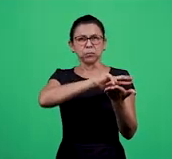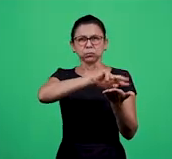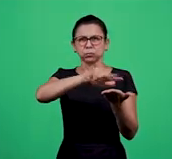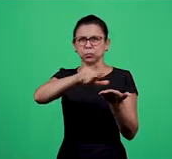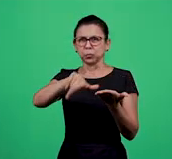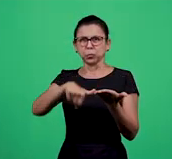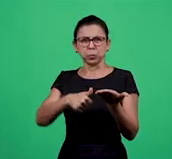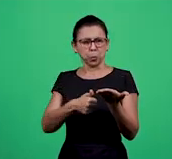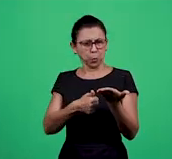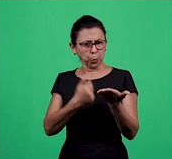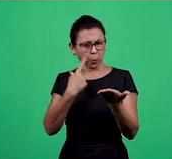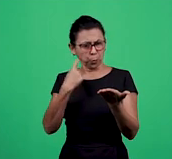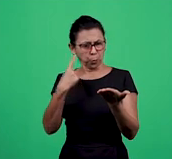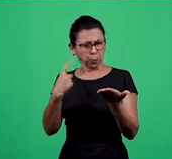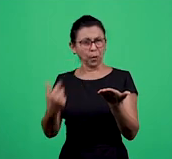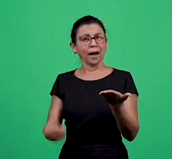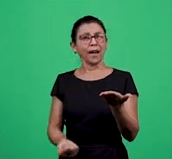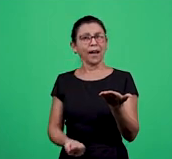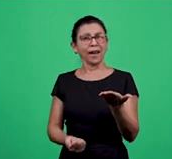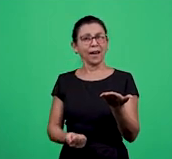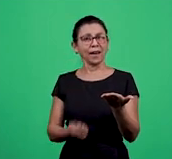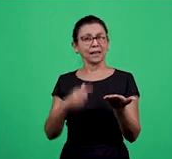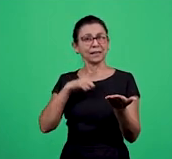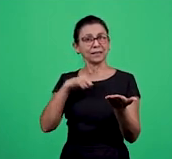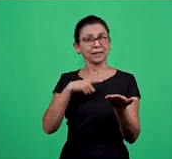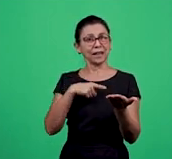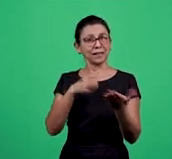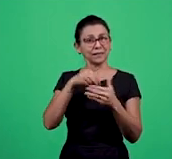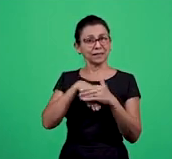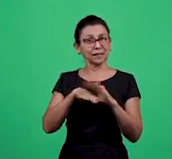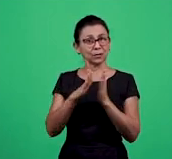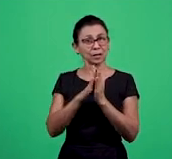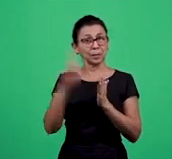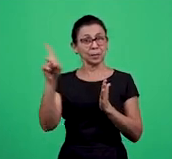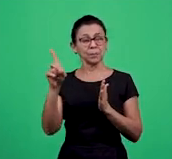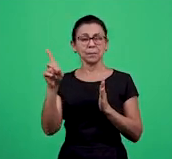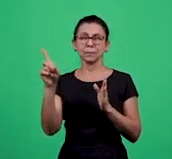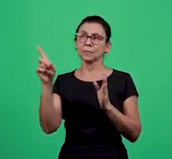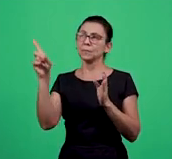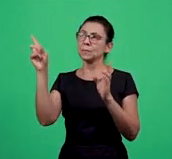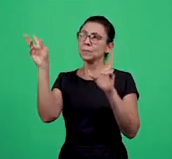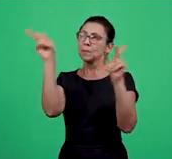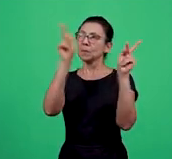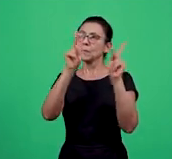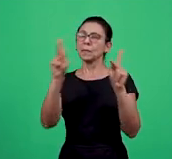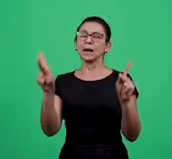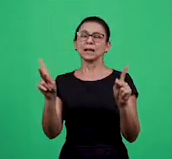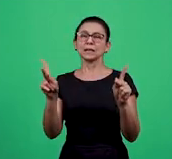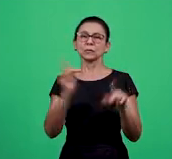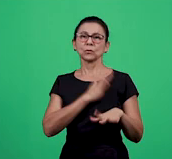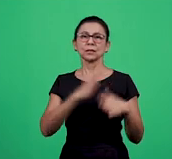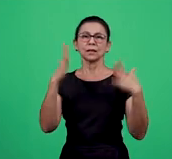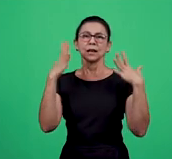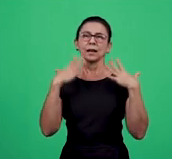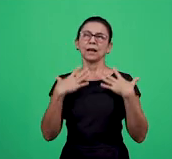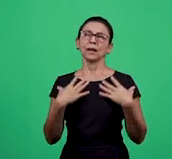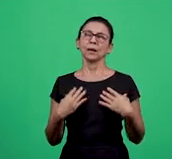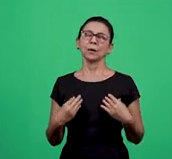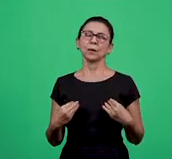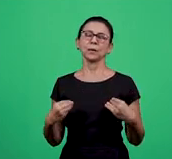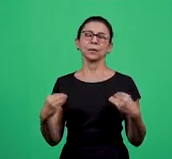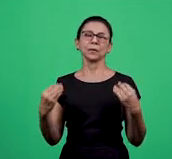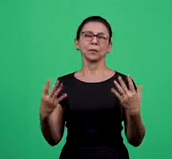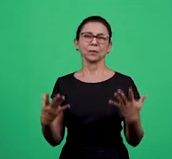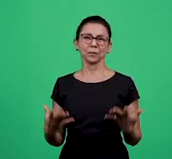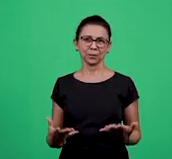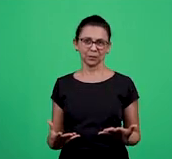vida fala sobre paz. A palavra da vida traz consolo ao nosso coração.